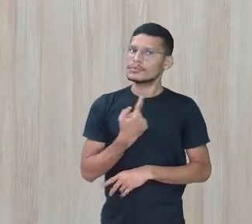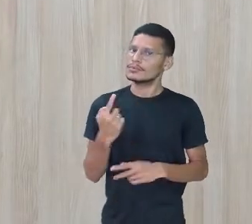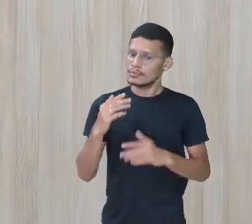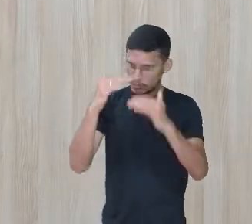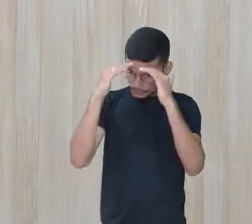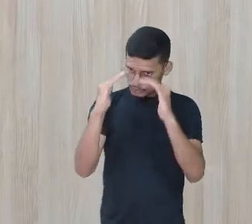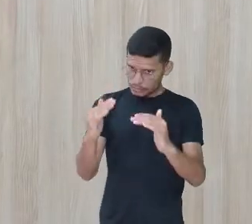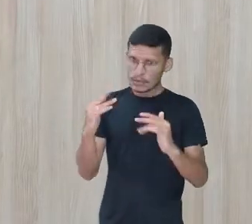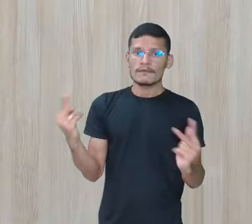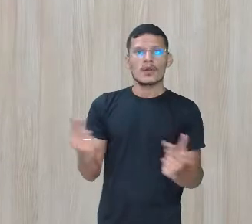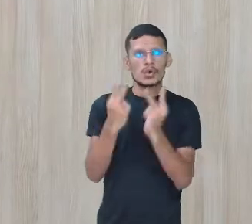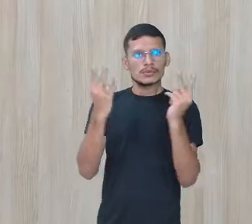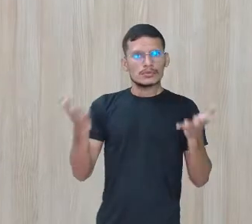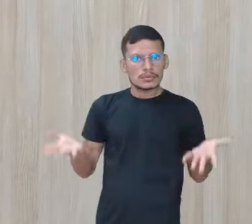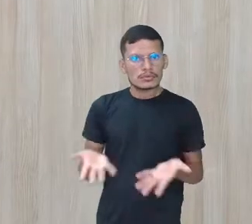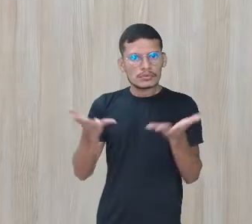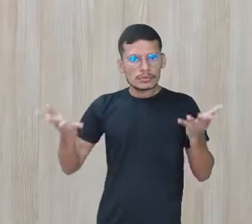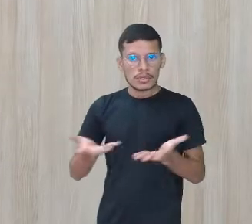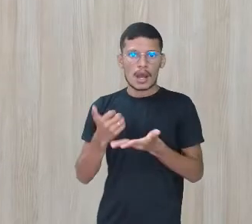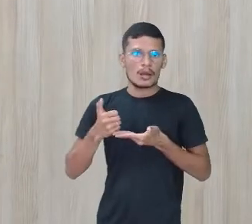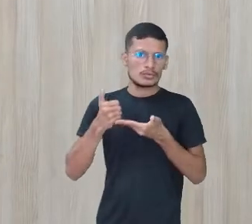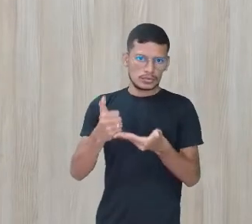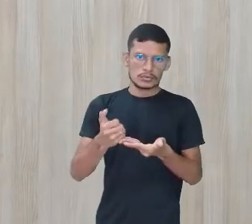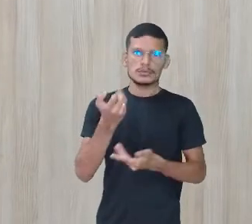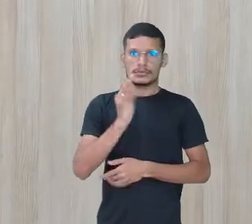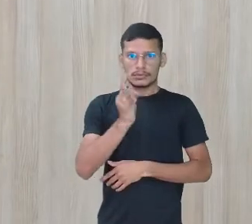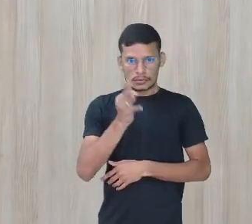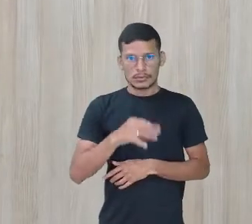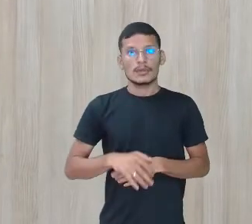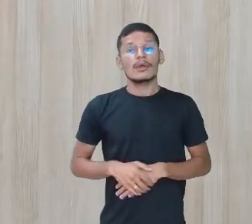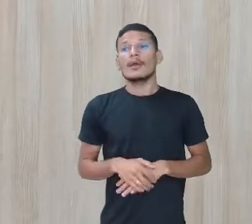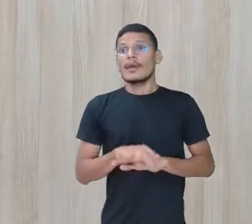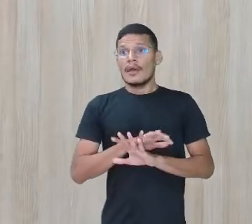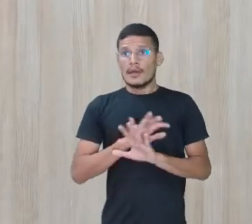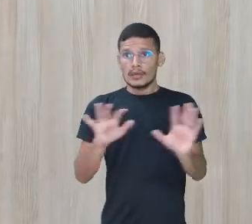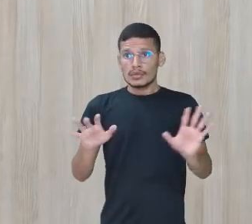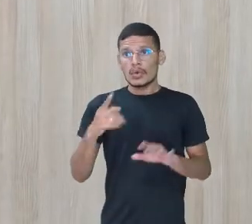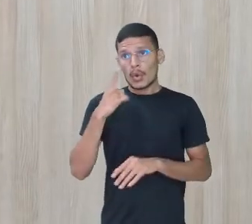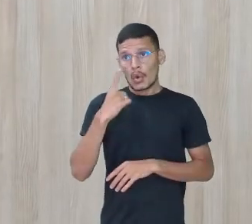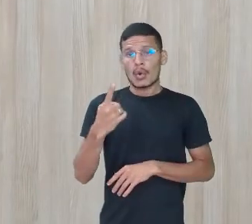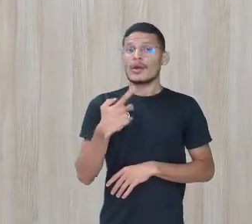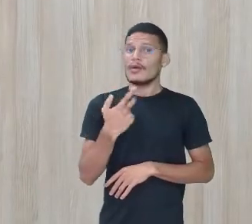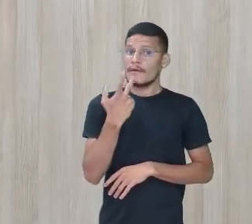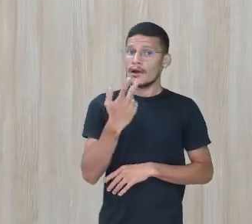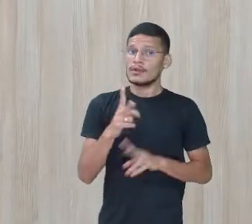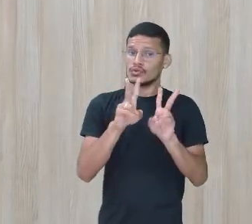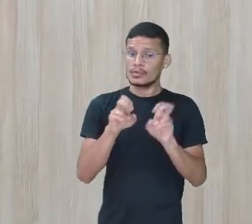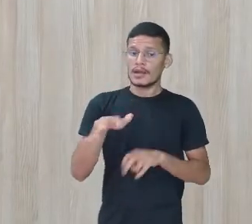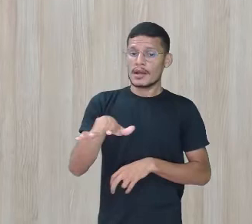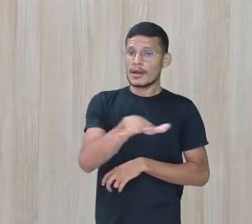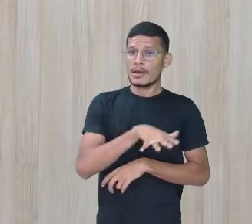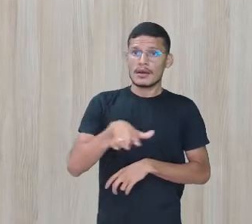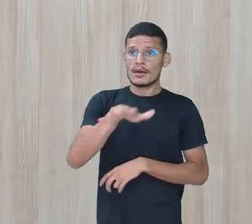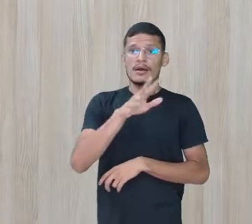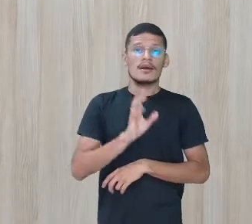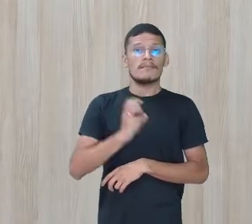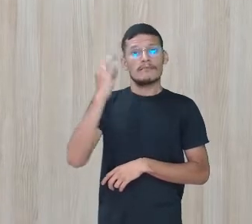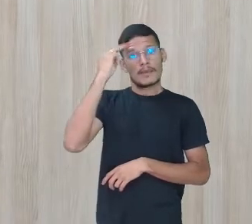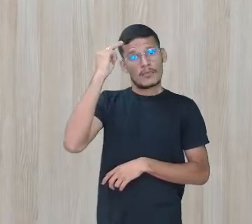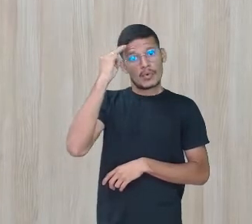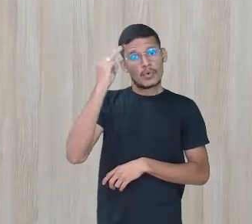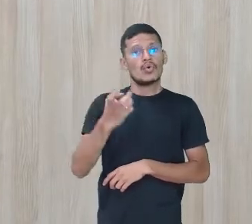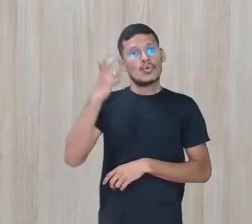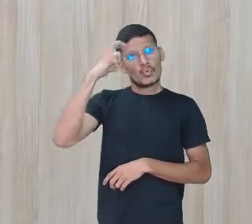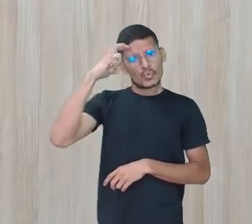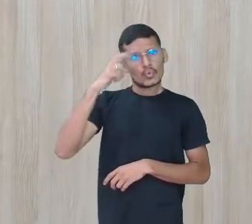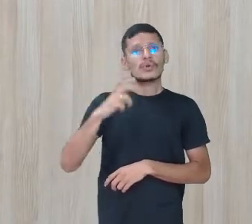valorizar, incentivar, né, enfim, contribuir. Então é isso, gente. E aí, quando a gente fala sobre esses espaços de memória, né, de